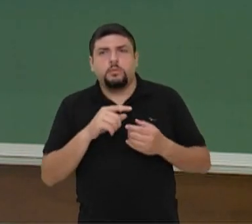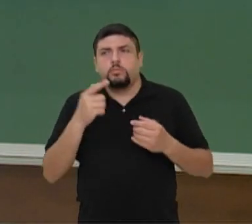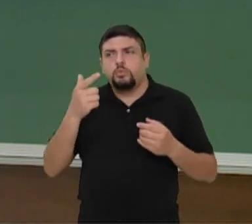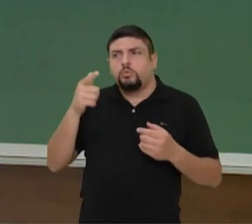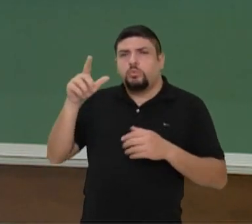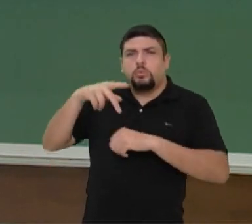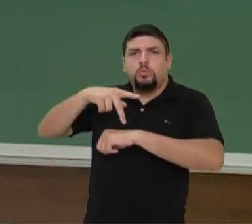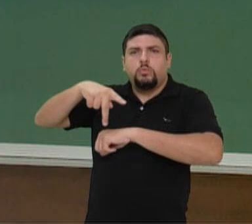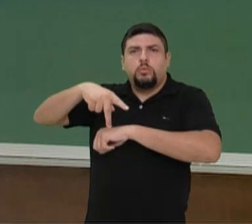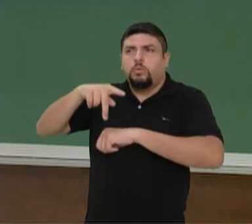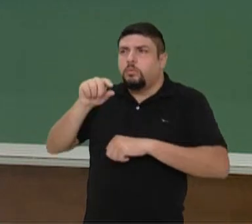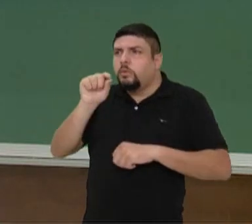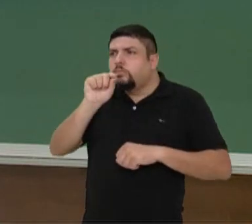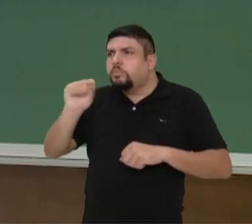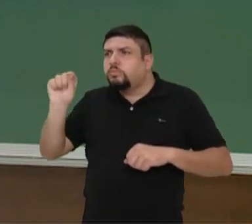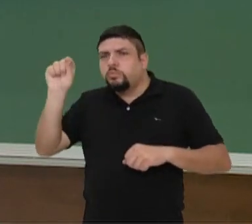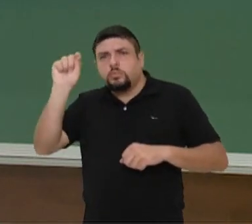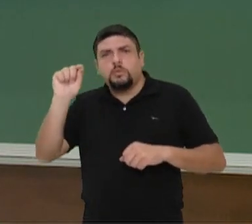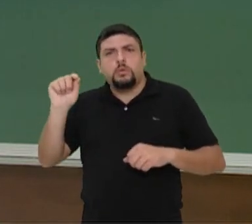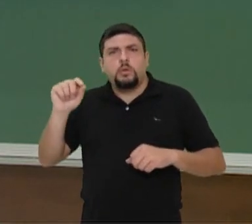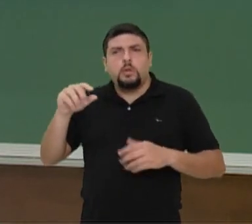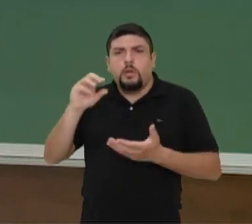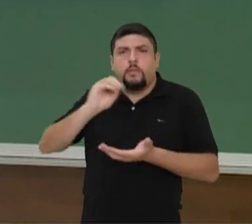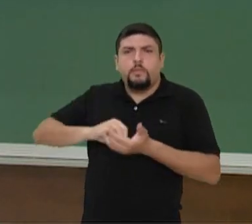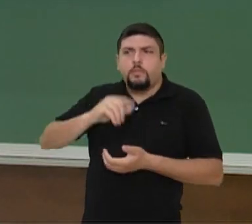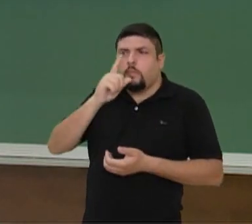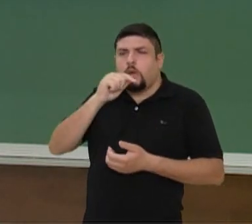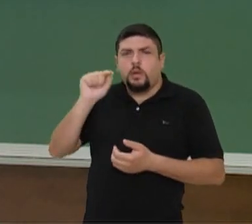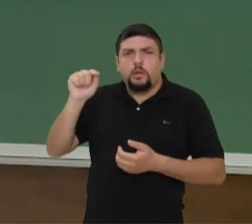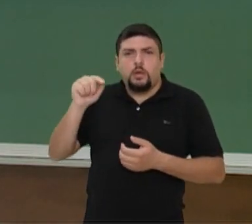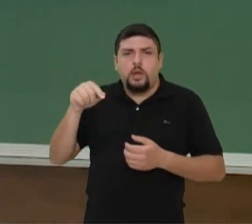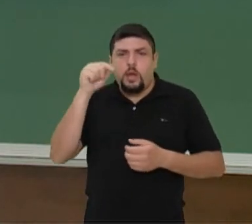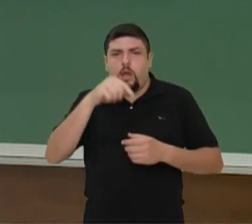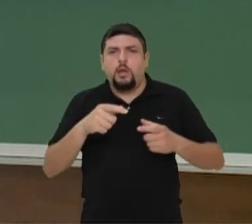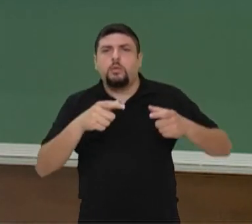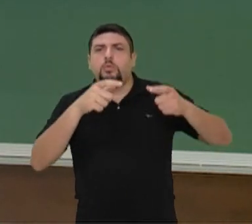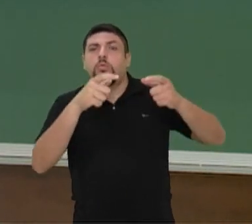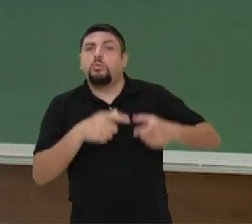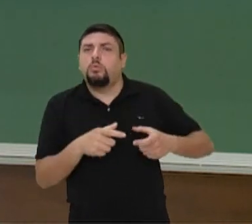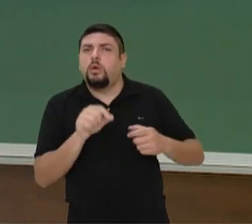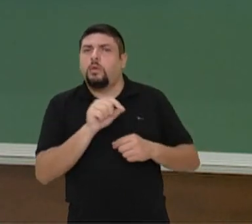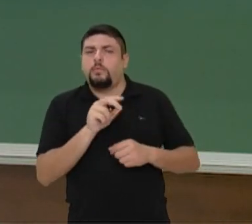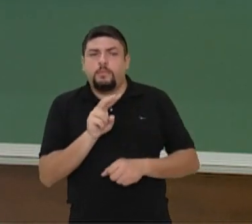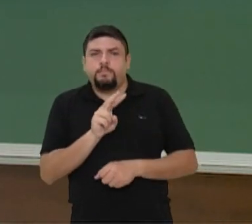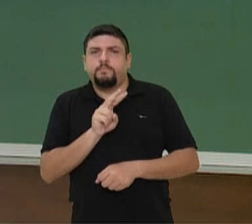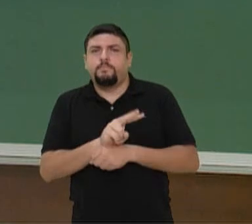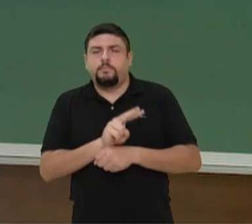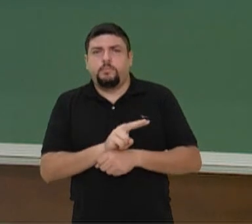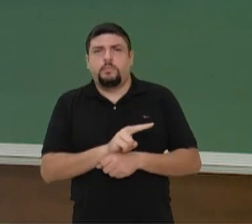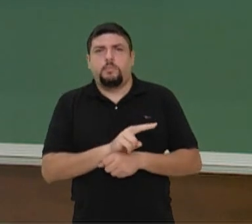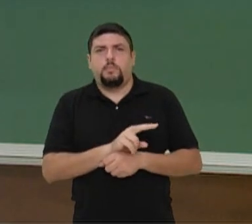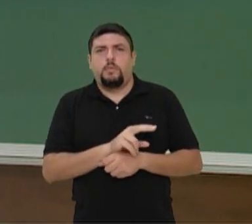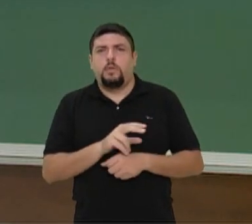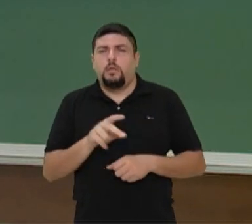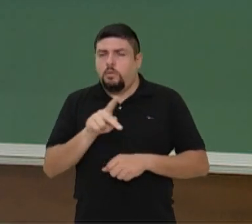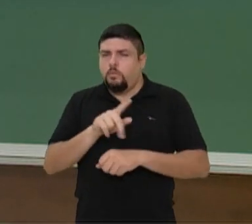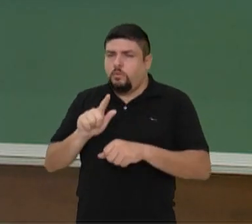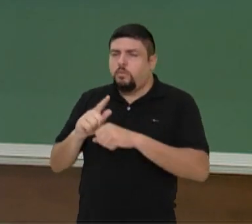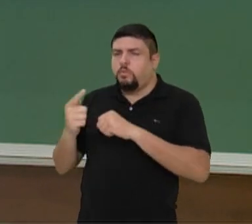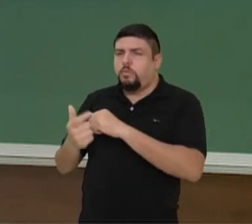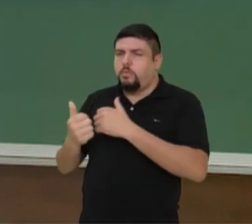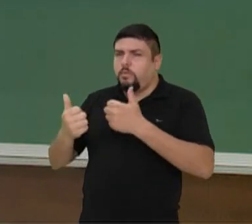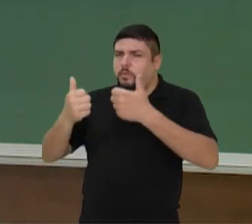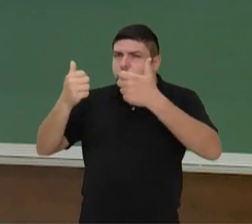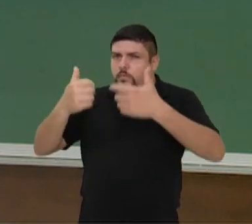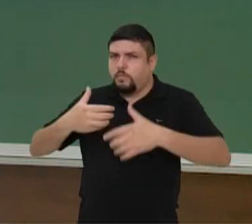país, começam ali. Por isso é uma região de bastante cuidado, um hotspot na geografia. O professor pode comentar isso melhor